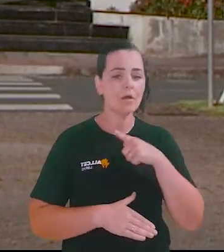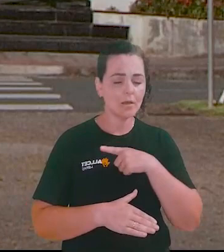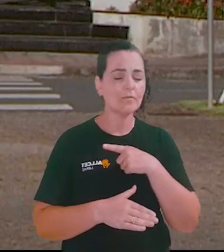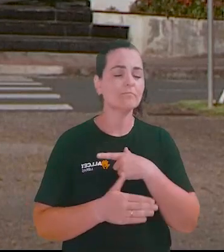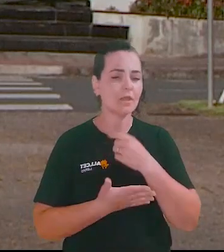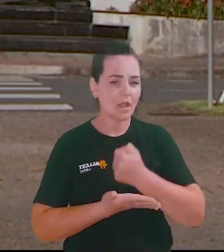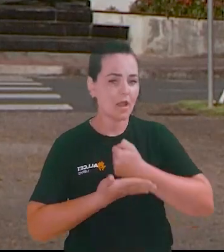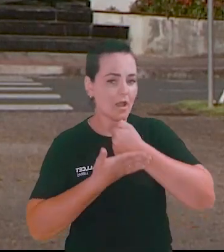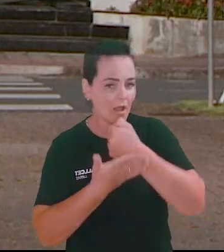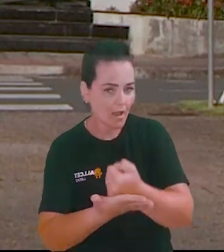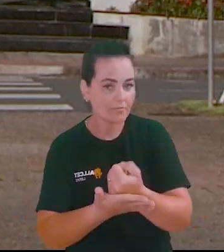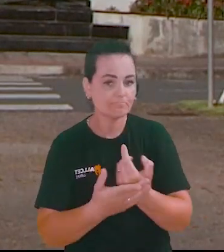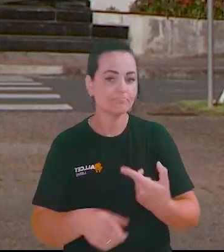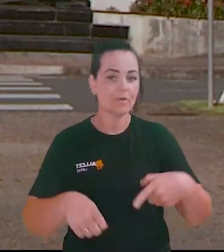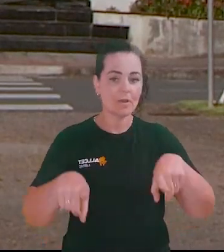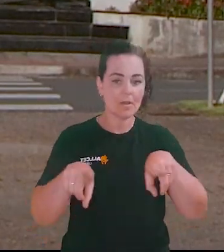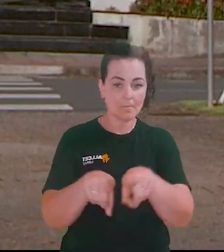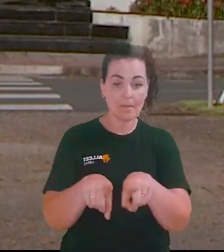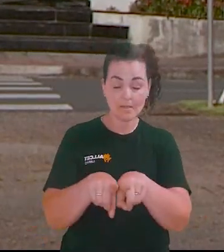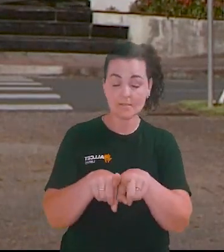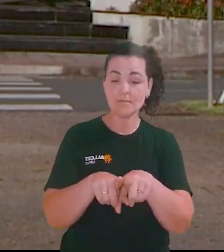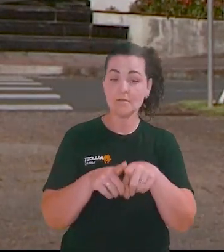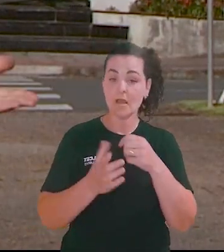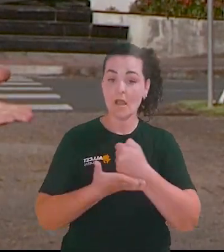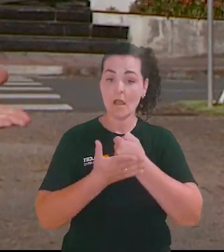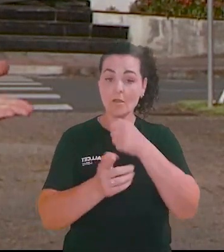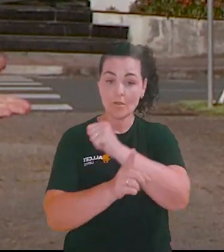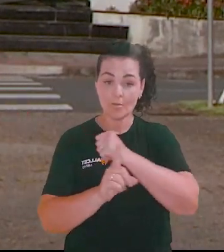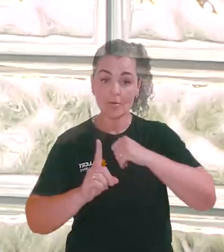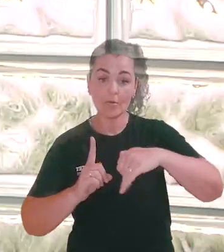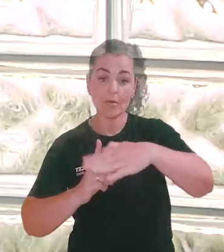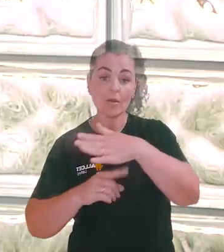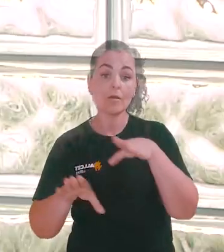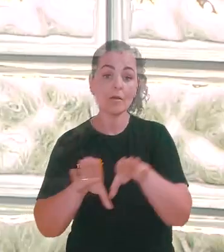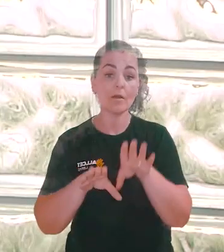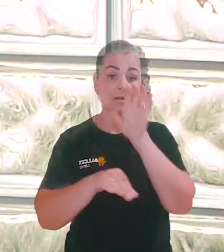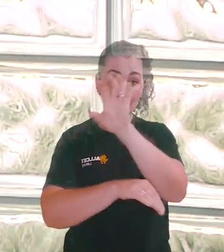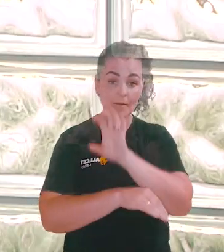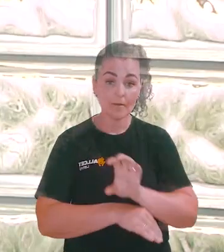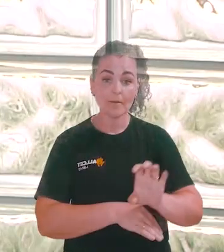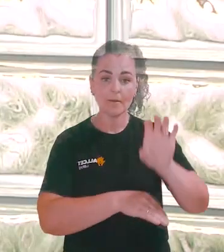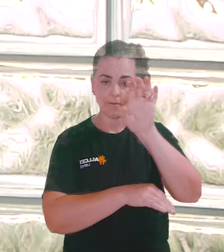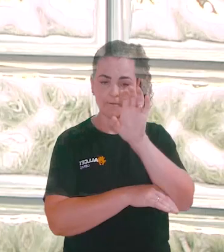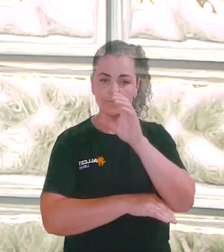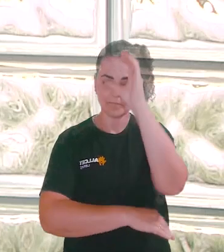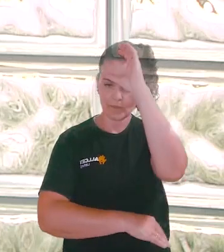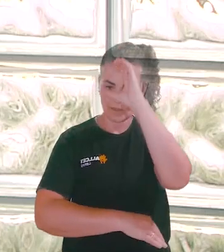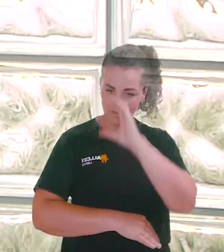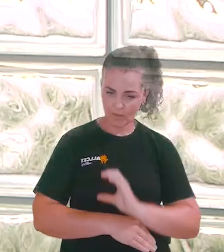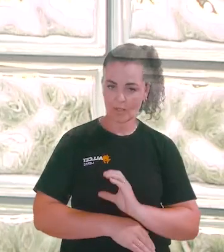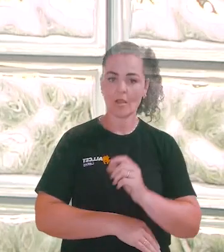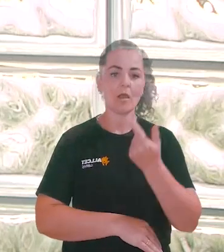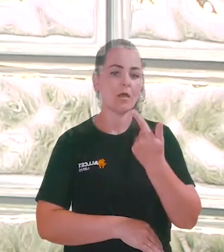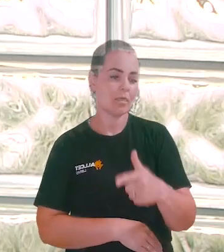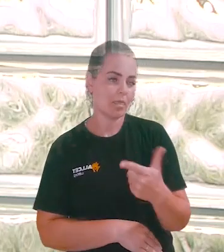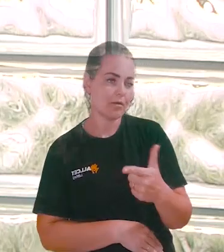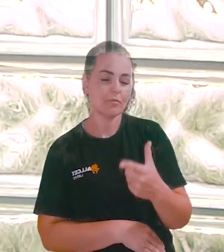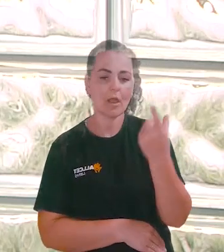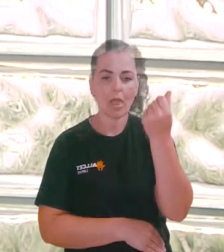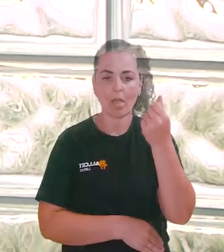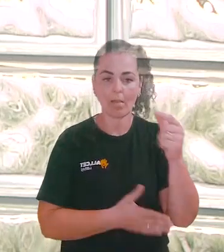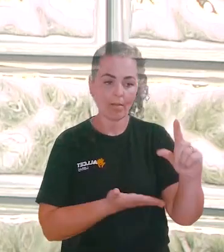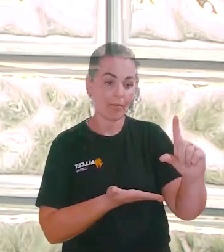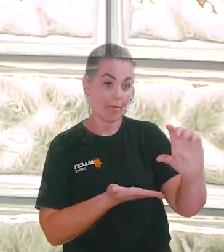ativa participação comunitária em favor do município e da região. Entidade civil de direito privado sem fins